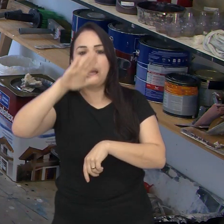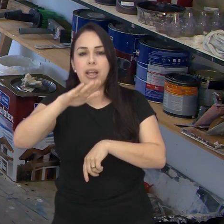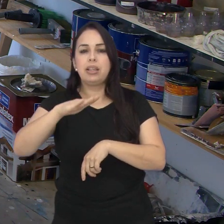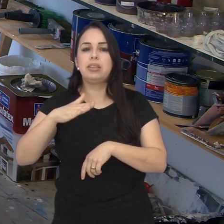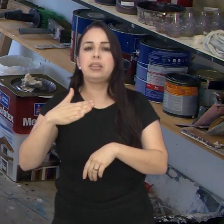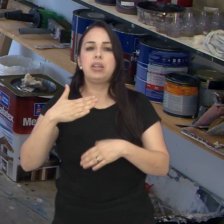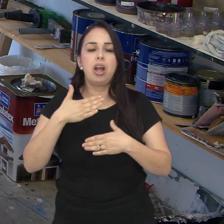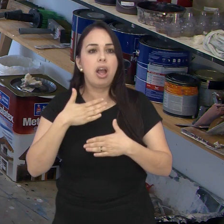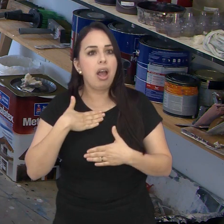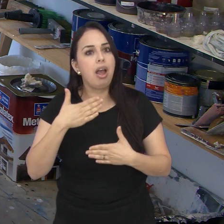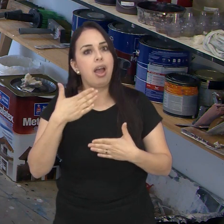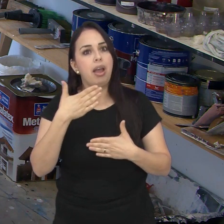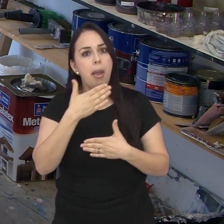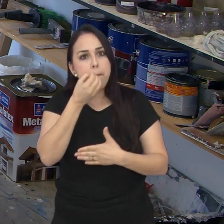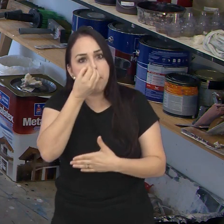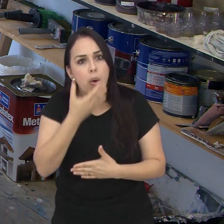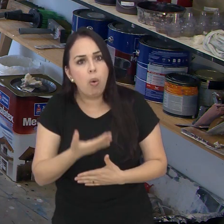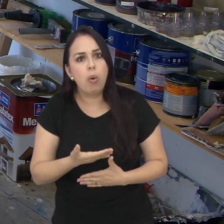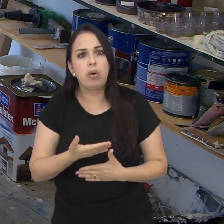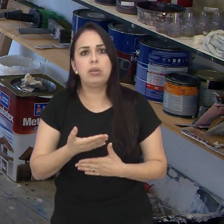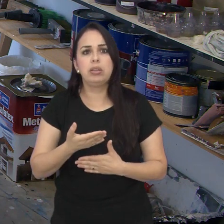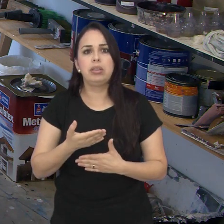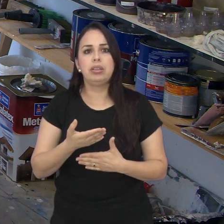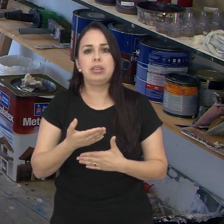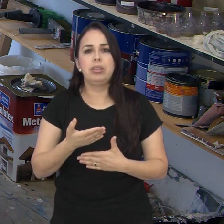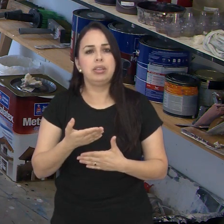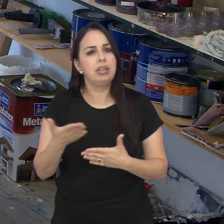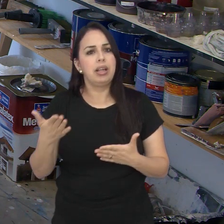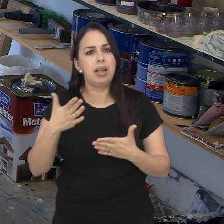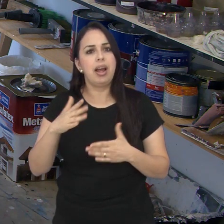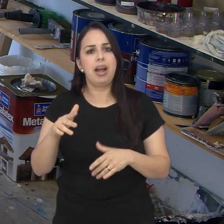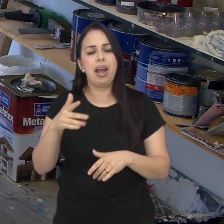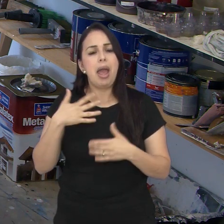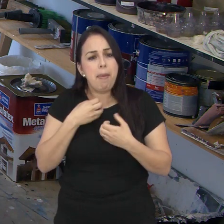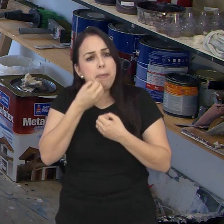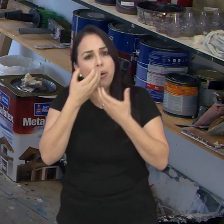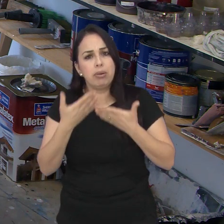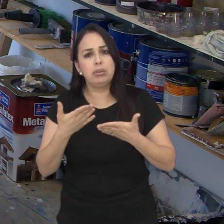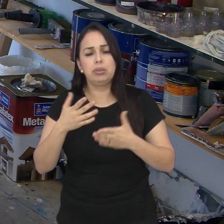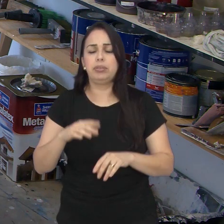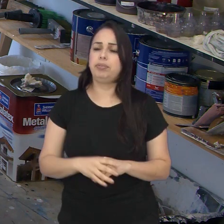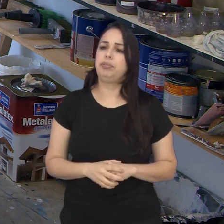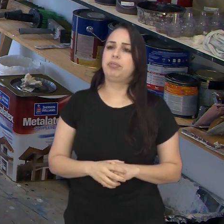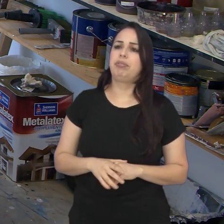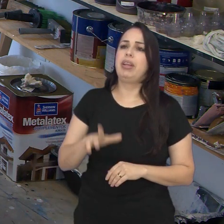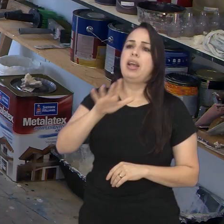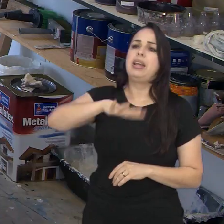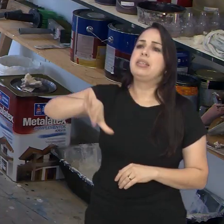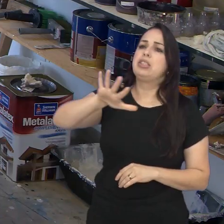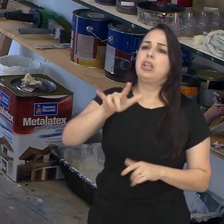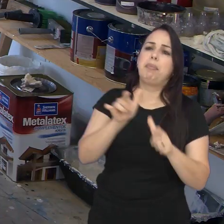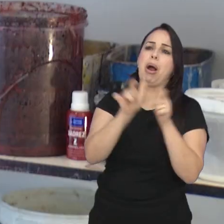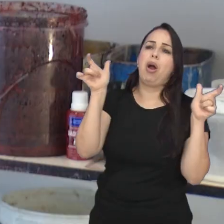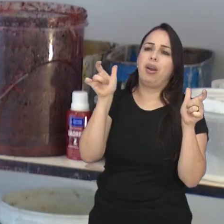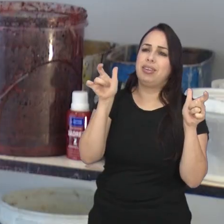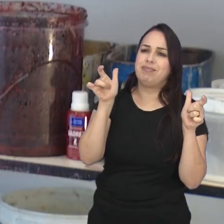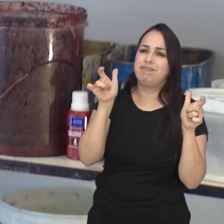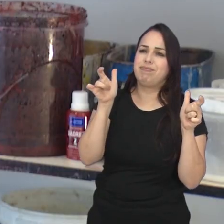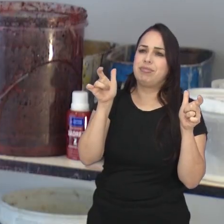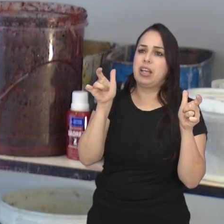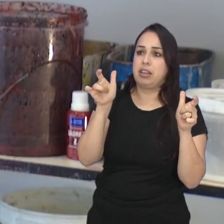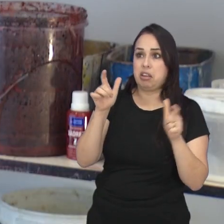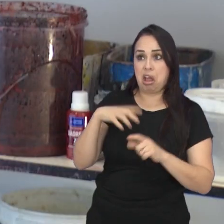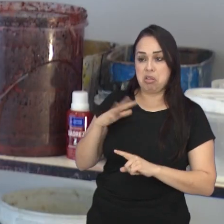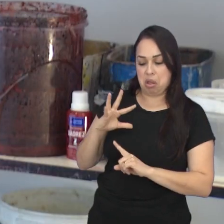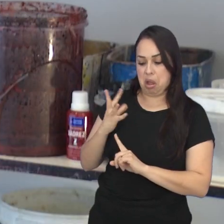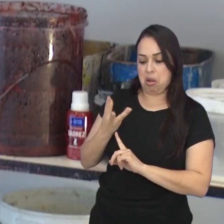algo gostoso, é algo curioso e não é algo inatingível, que é aquilo que a gente falou, né? As pessoas não têm, a maioria das pessoas tem